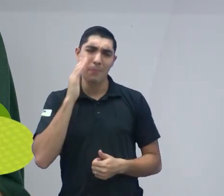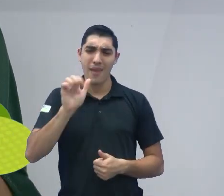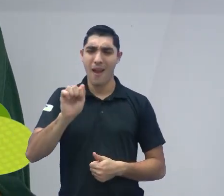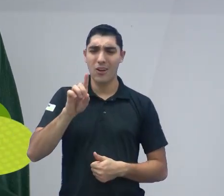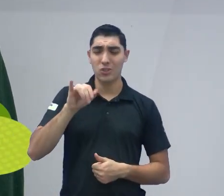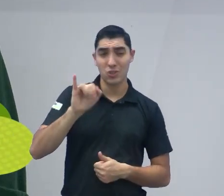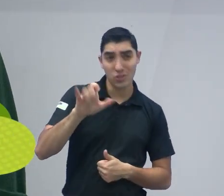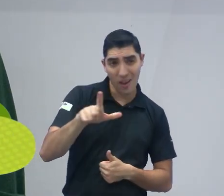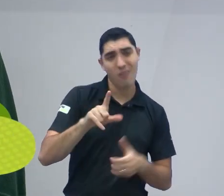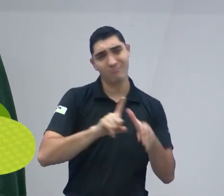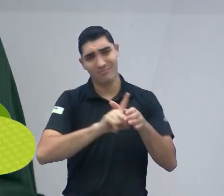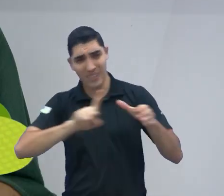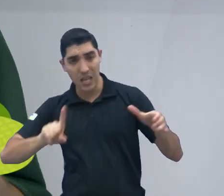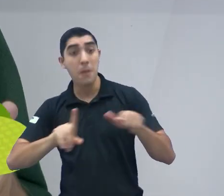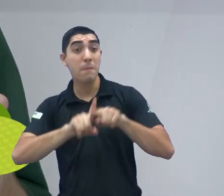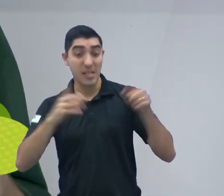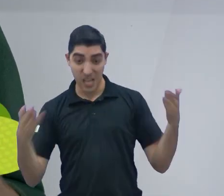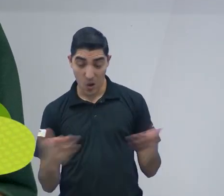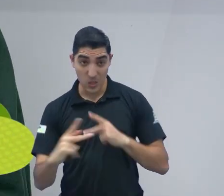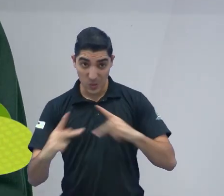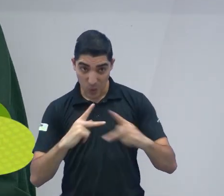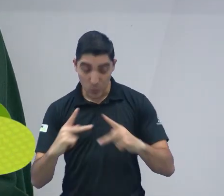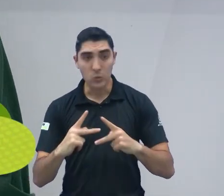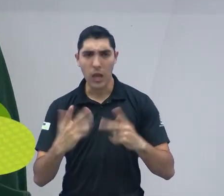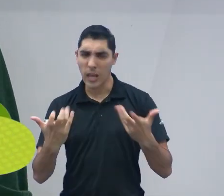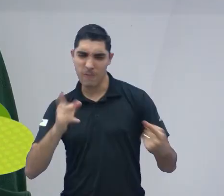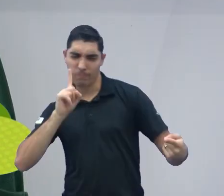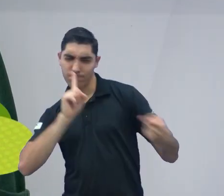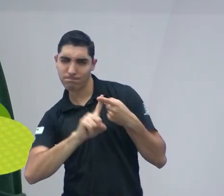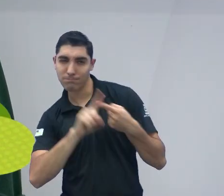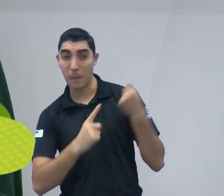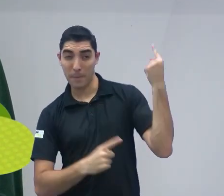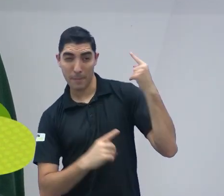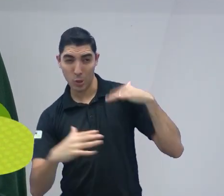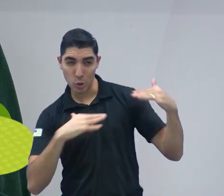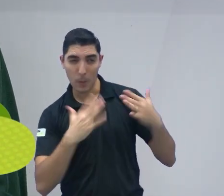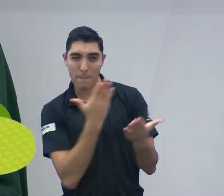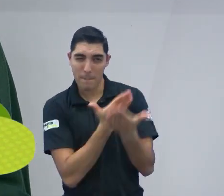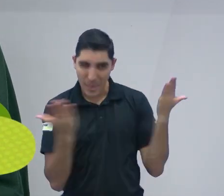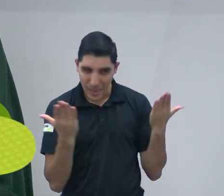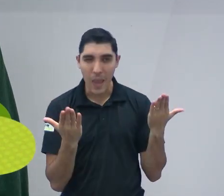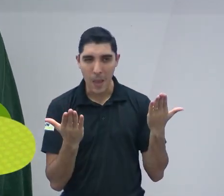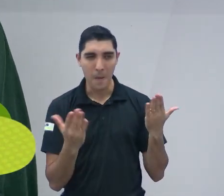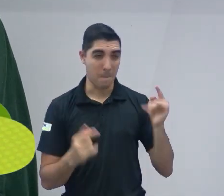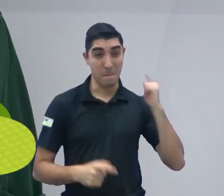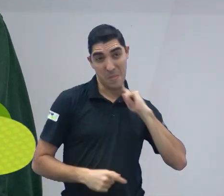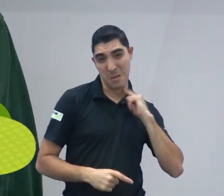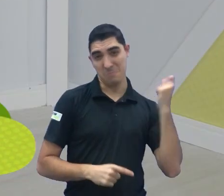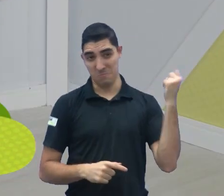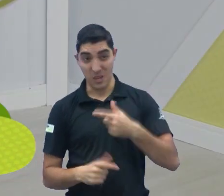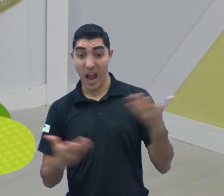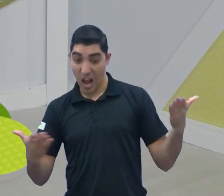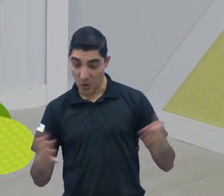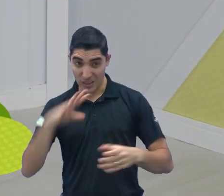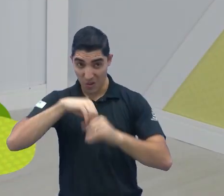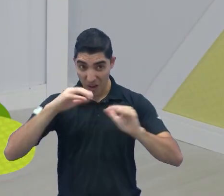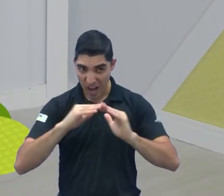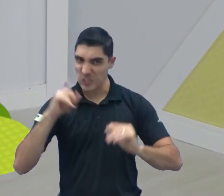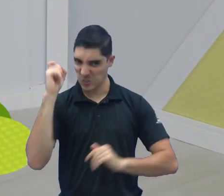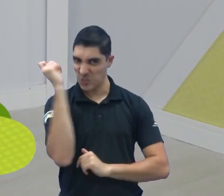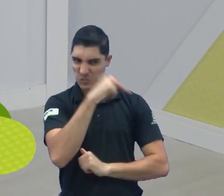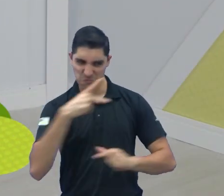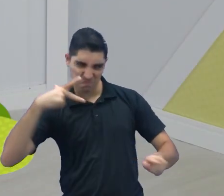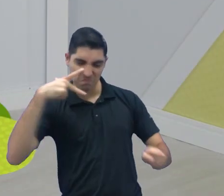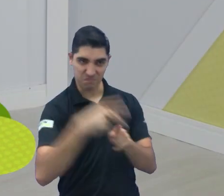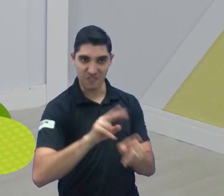dar o troco jogando no Lineu de Moura, porque a gente sabe que é muito difícil jogar contra o São José aqui e o Minas vai sentir isso hoje. Sem dúvida alguma. Matheus, coloca pra